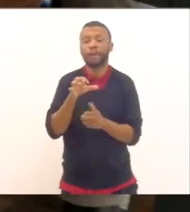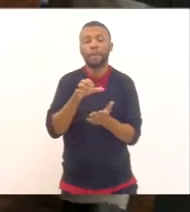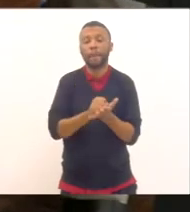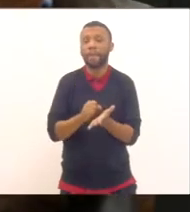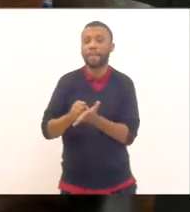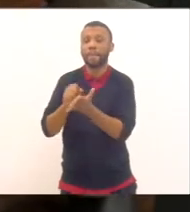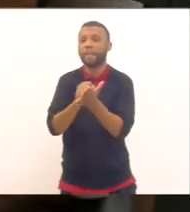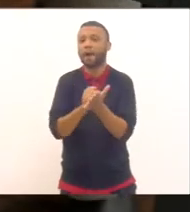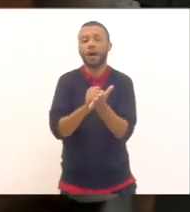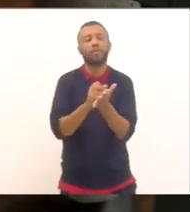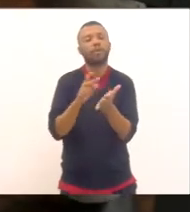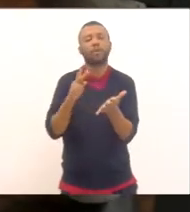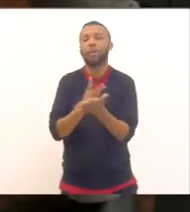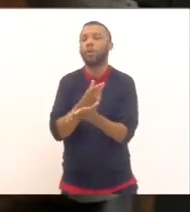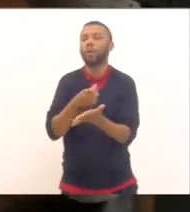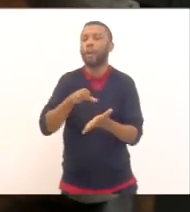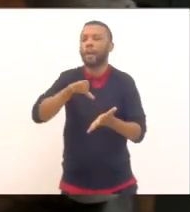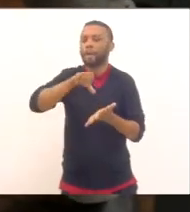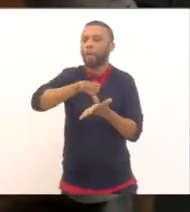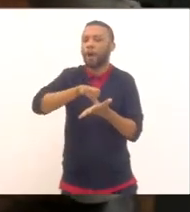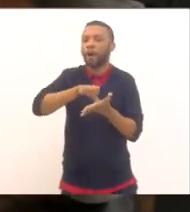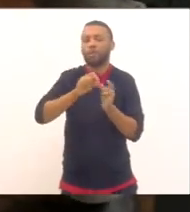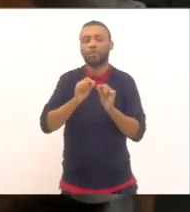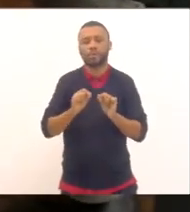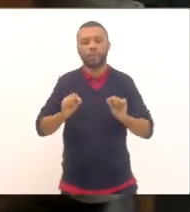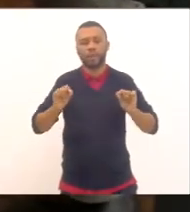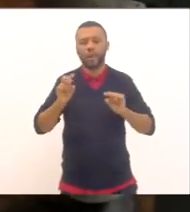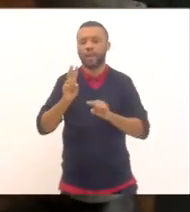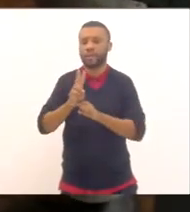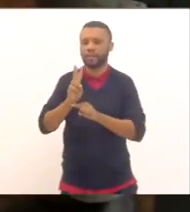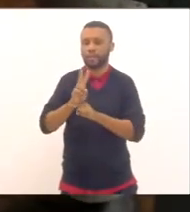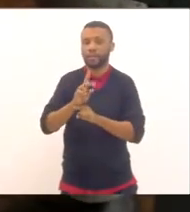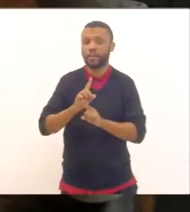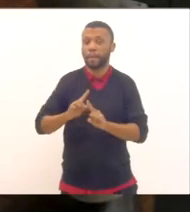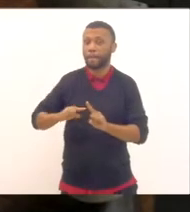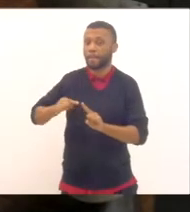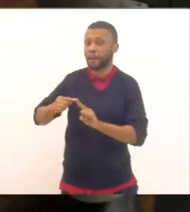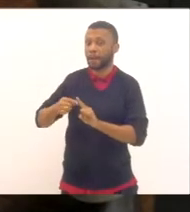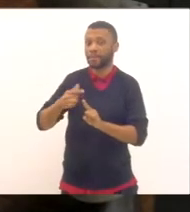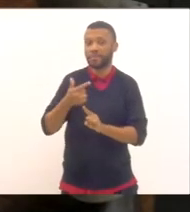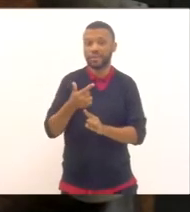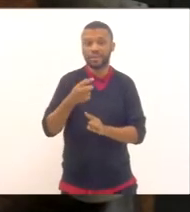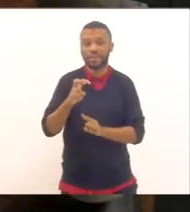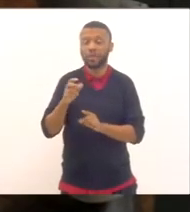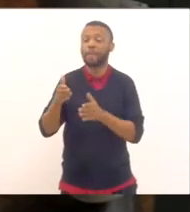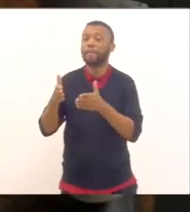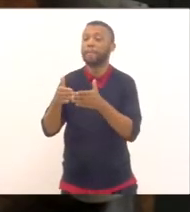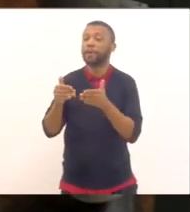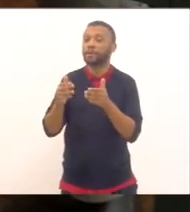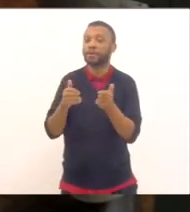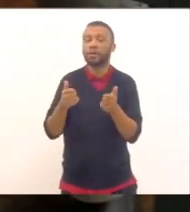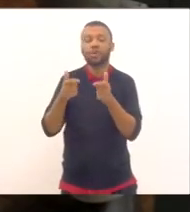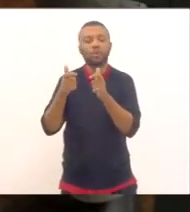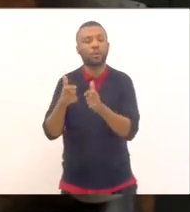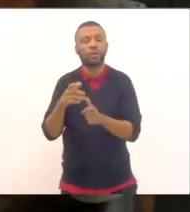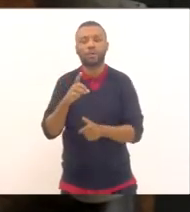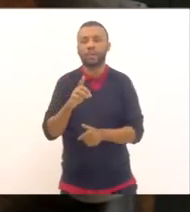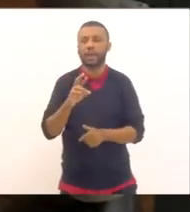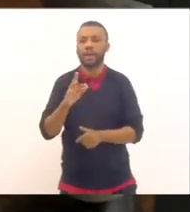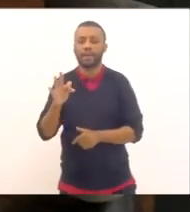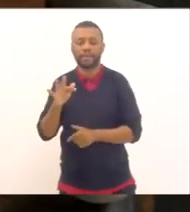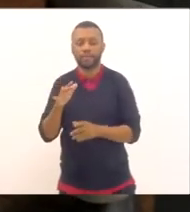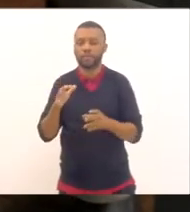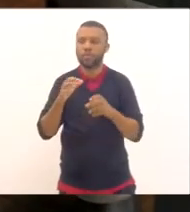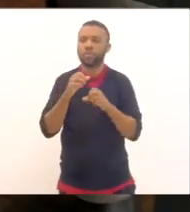nos polos de atendimento mas 25 petições da drf um total de